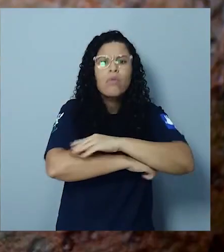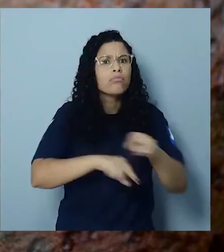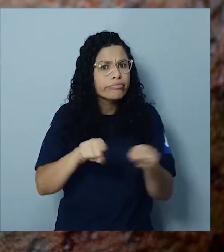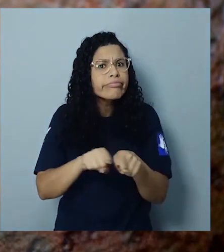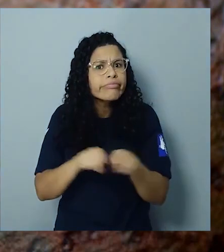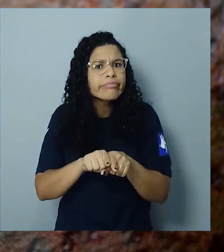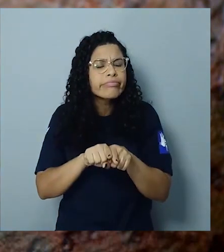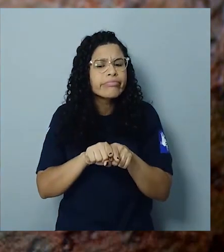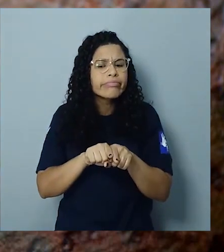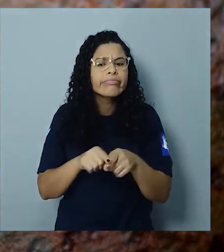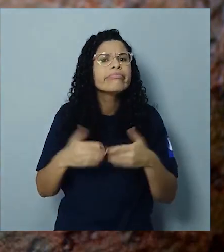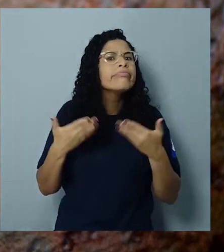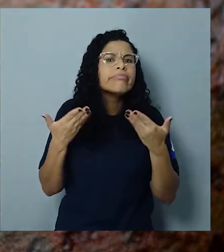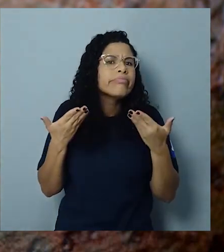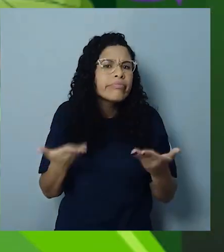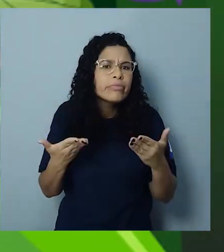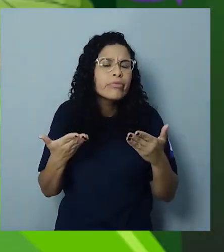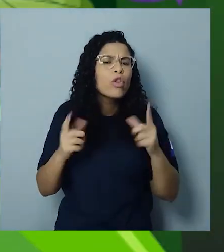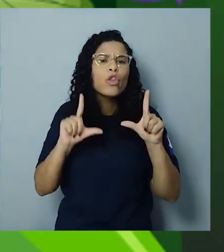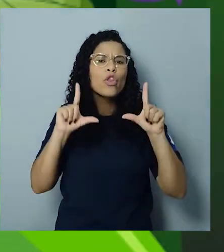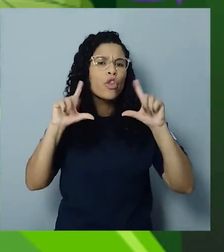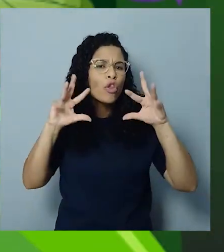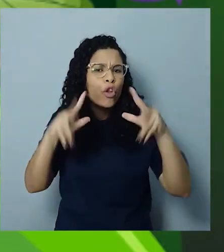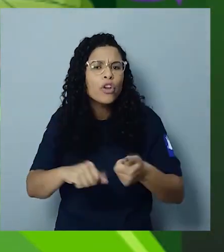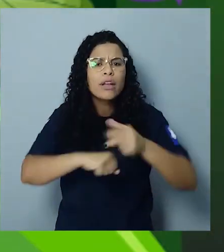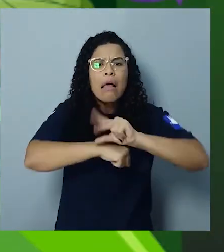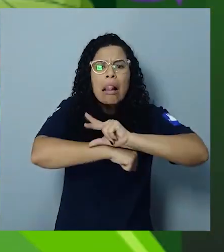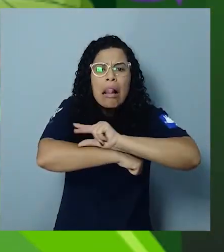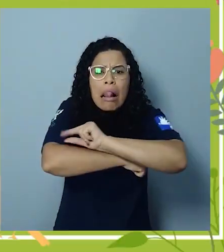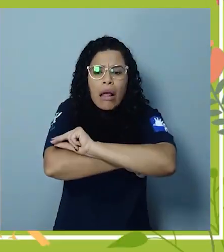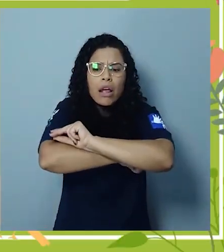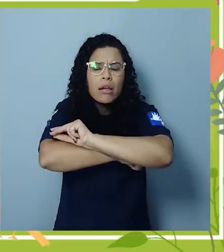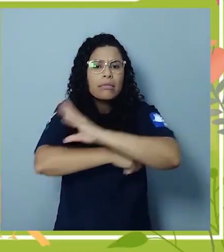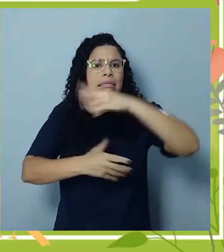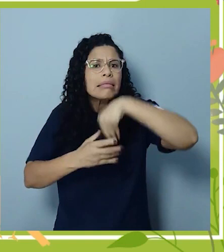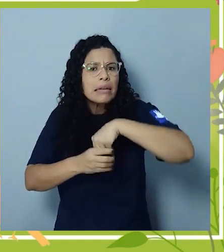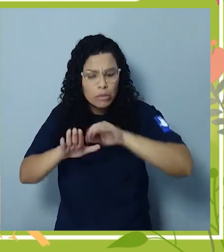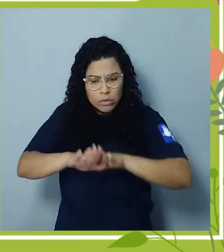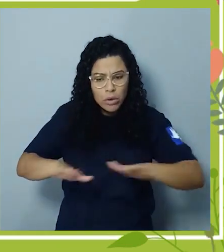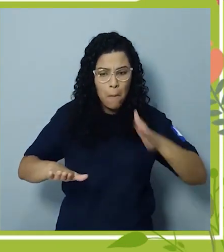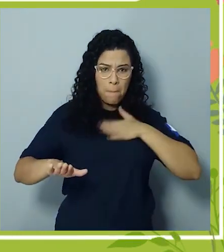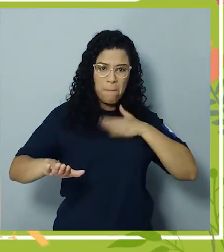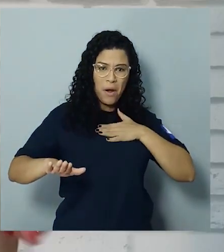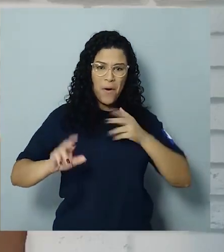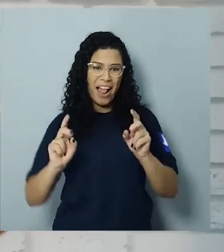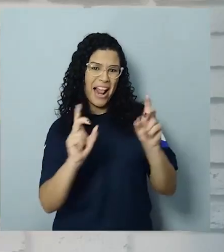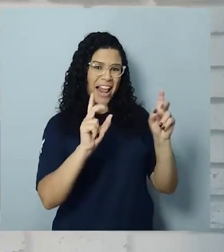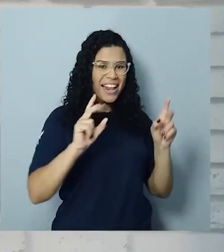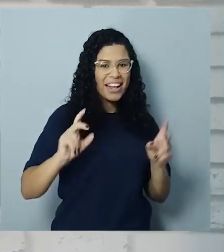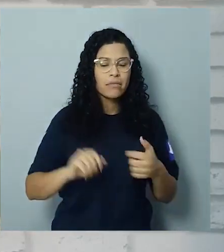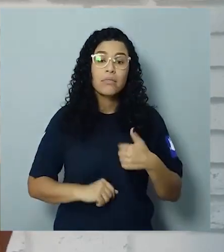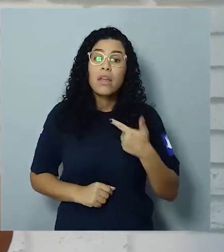e a cigarra EA sua canção e o grilinho dentro do chão Este é o meu leilão